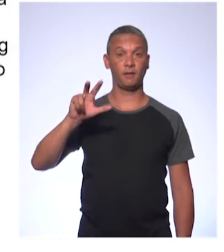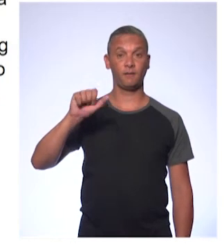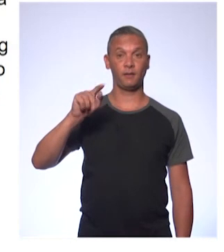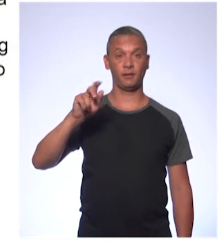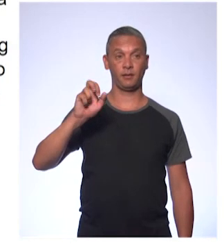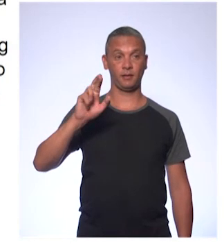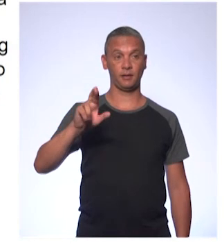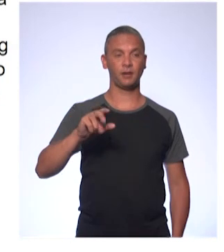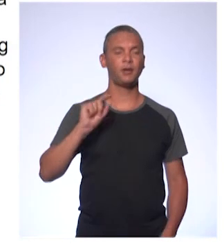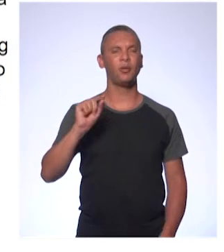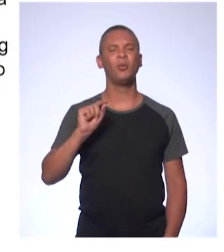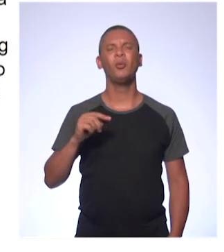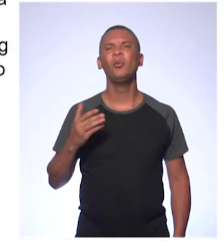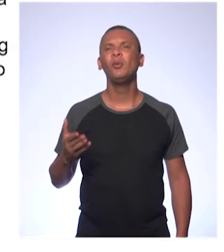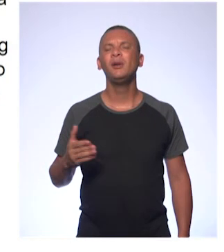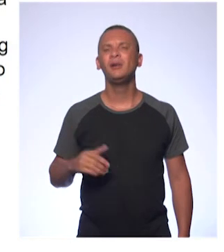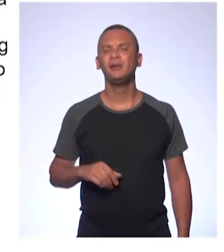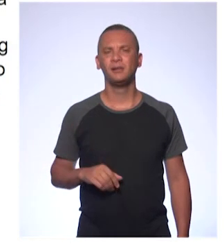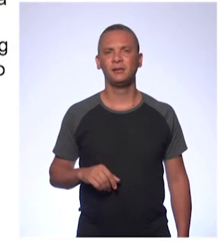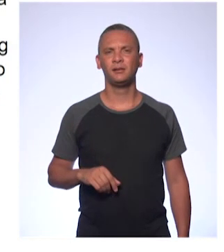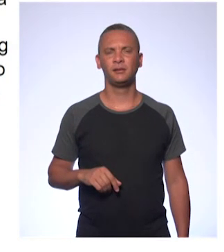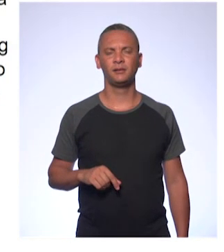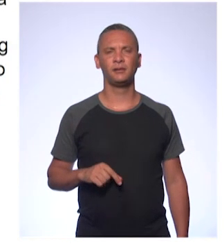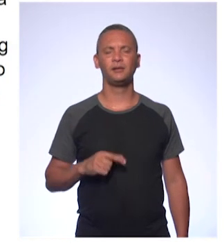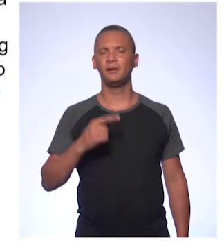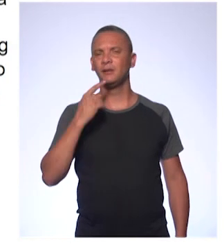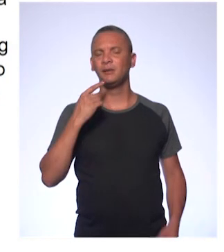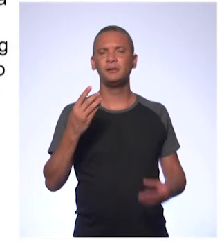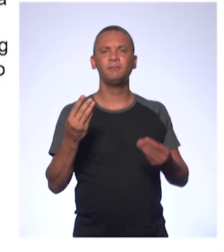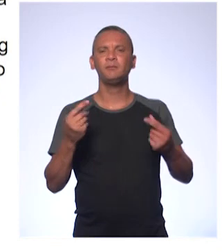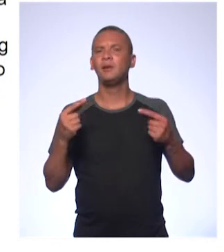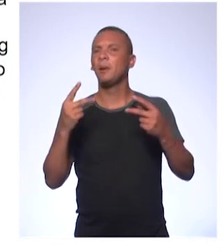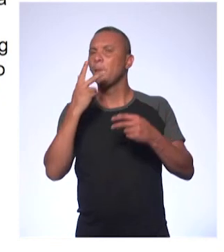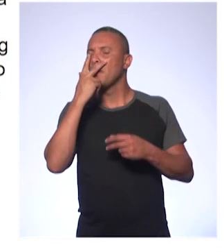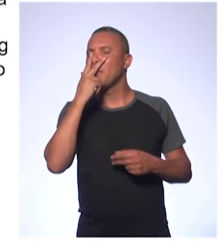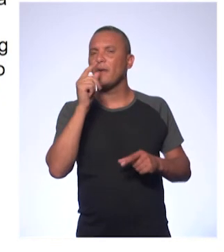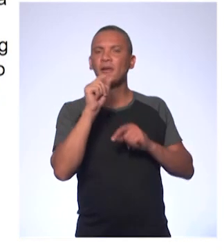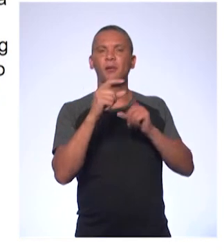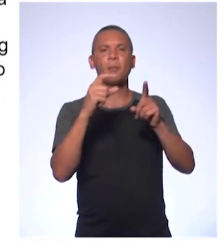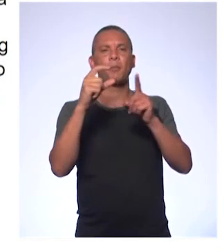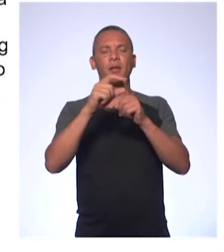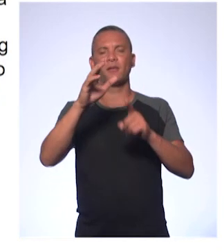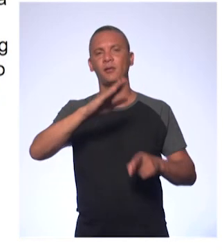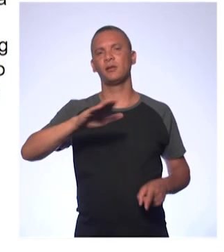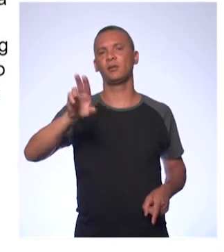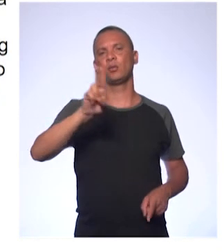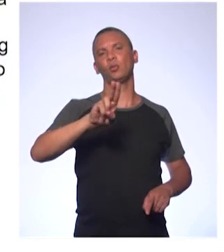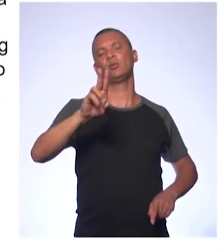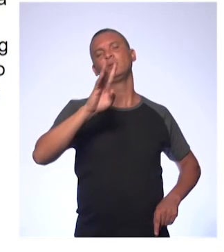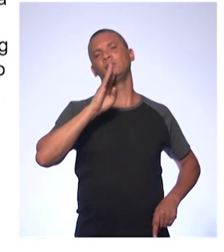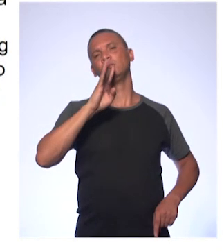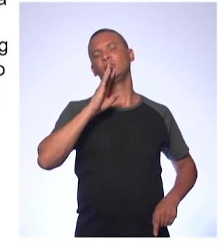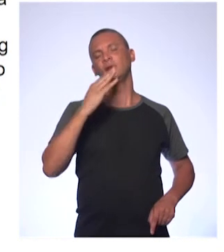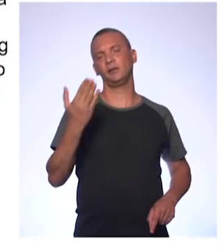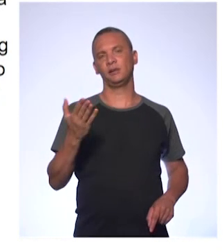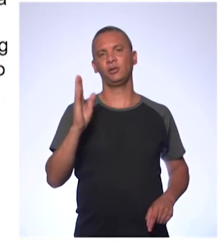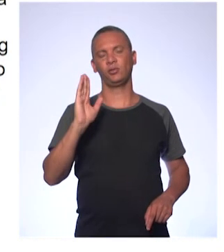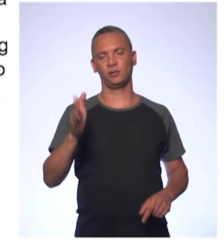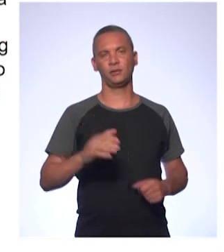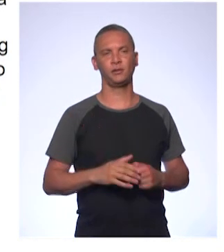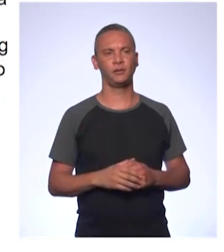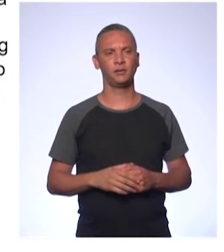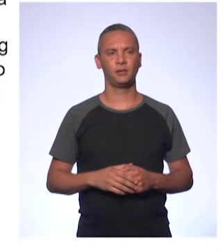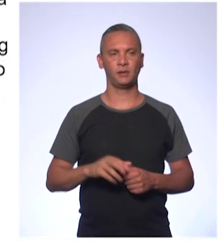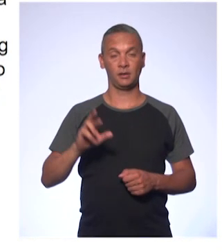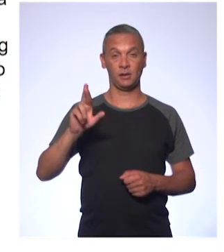rascacielos. Rascacielos é muito parecido com uma palavra que a gente conhece aqui. Olha só, se